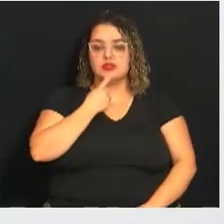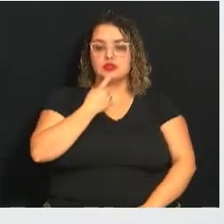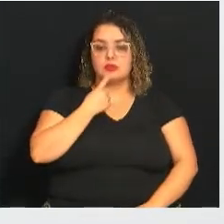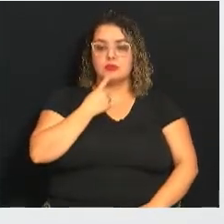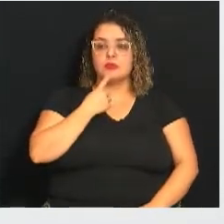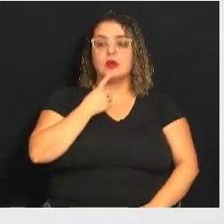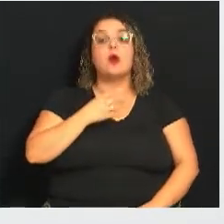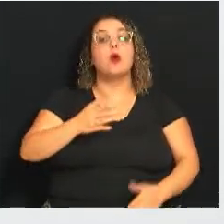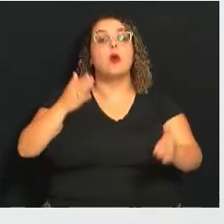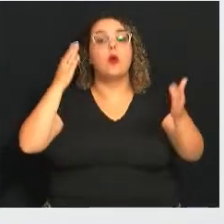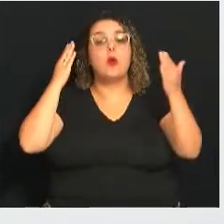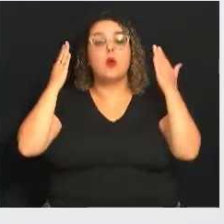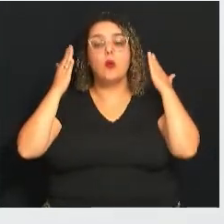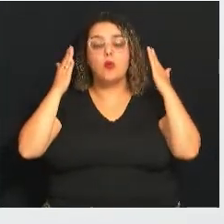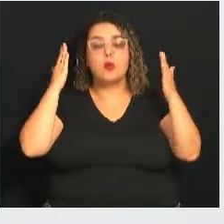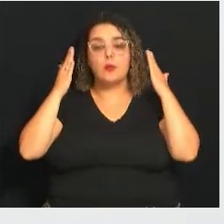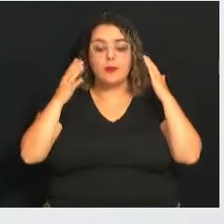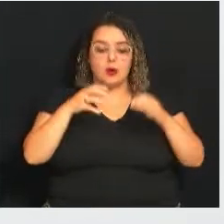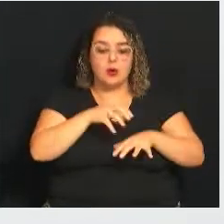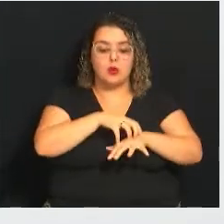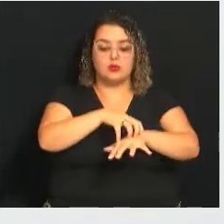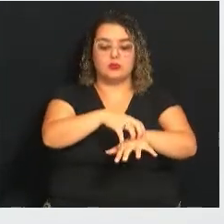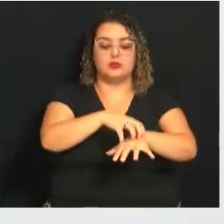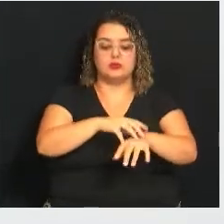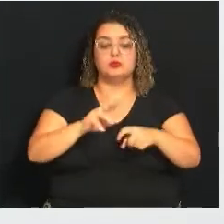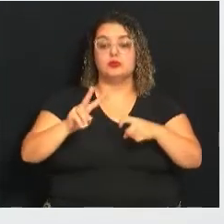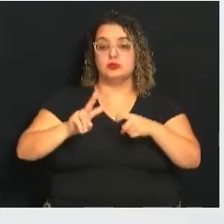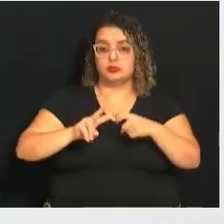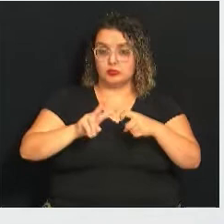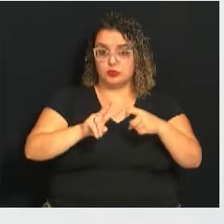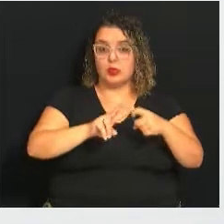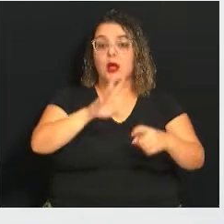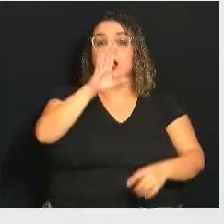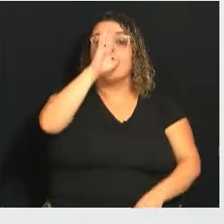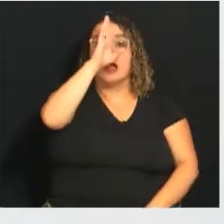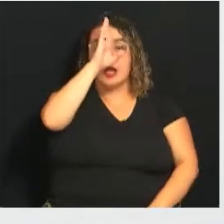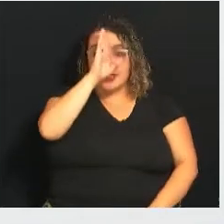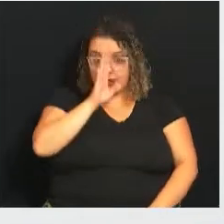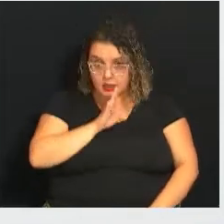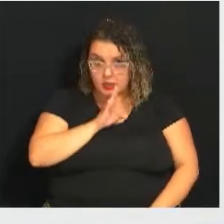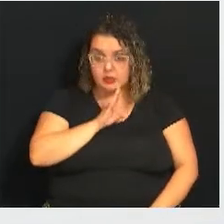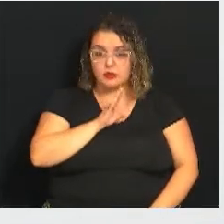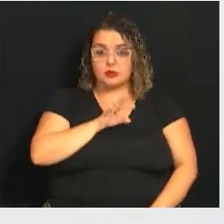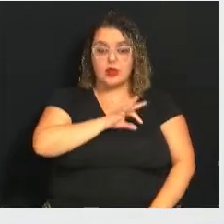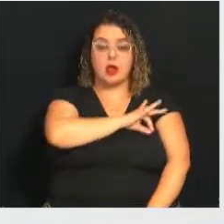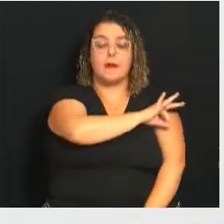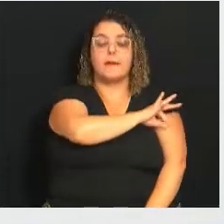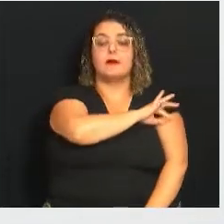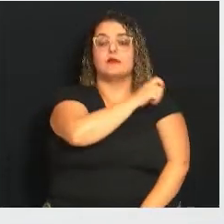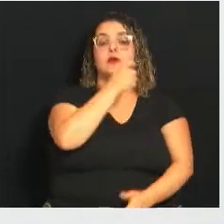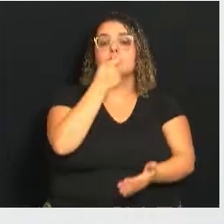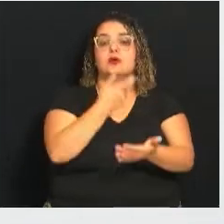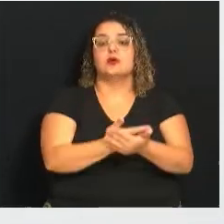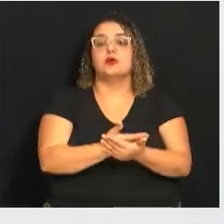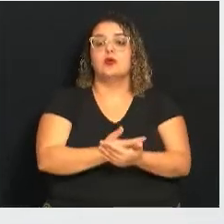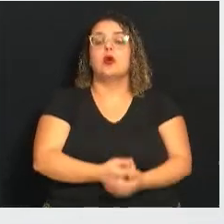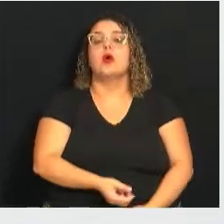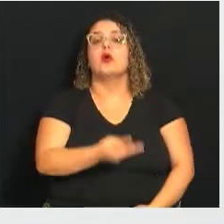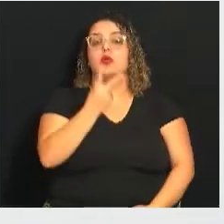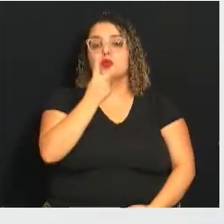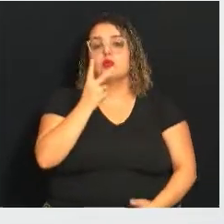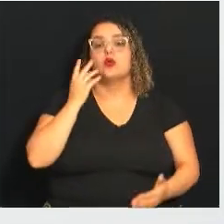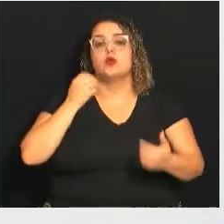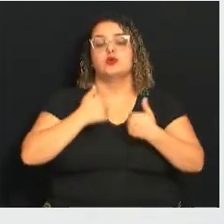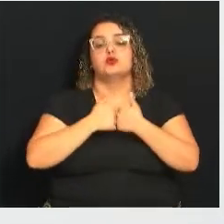móvel onde vai fazer o atendimento gratuito pela prefeitura com dois ônibus circulando a